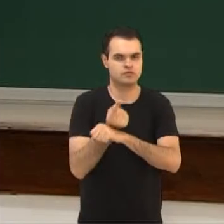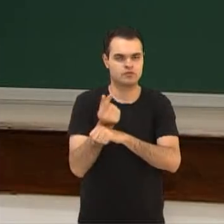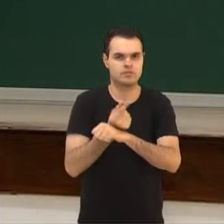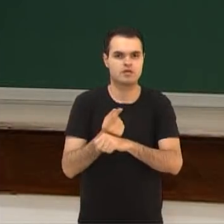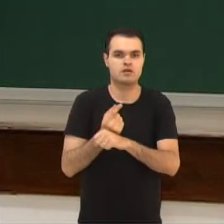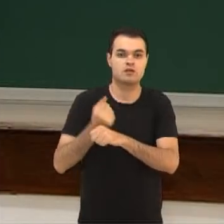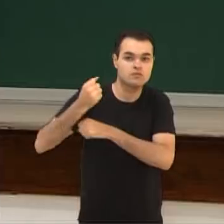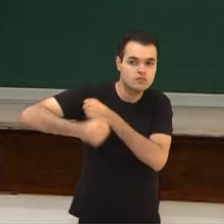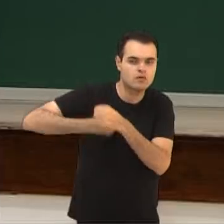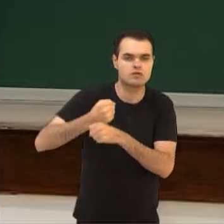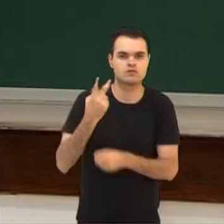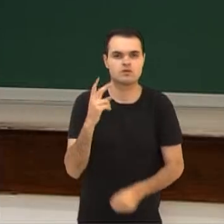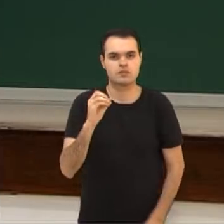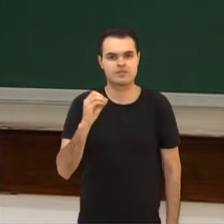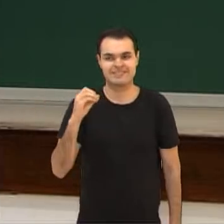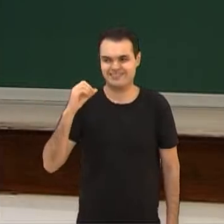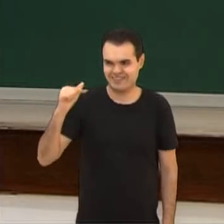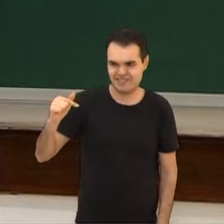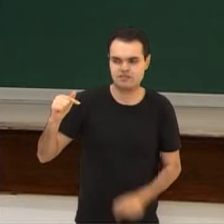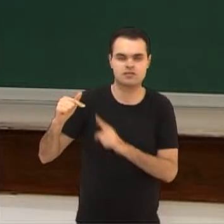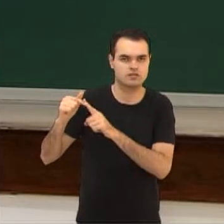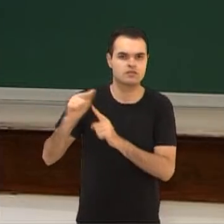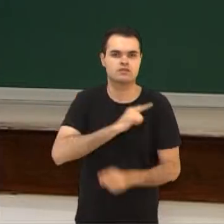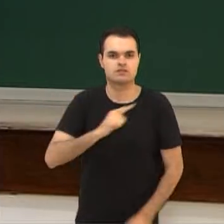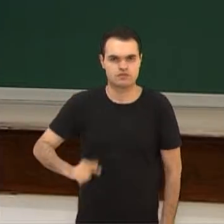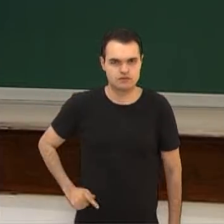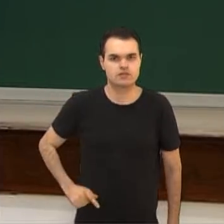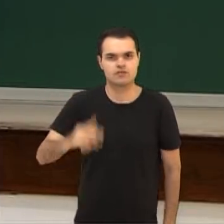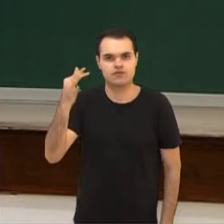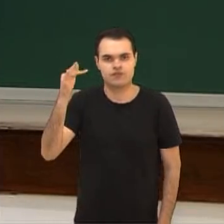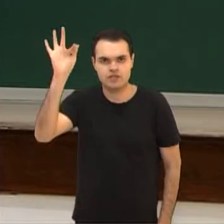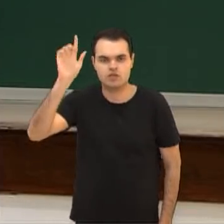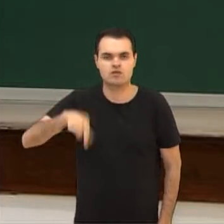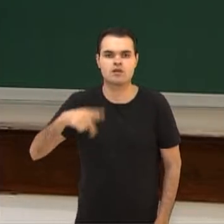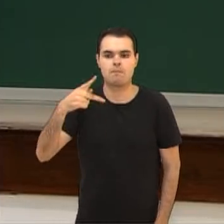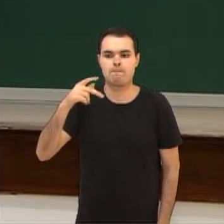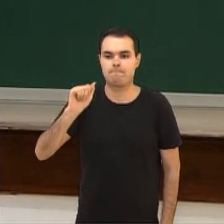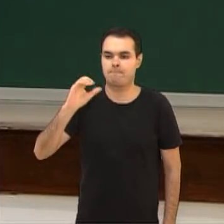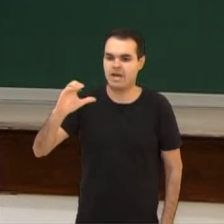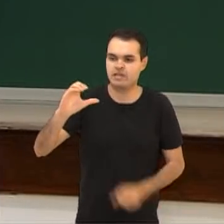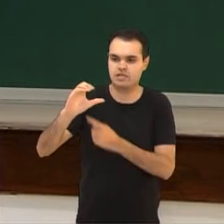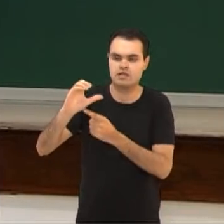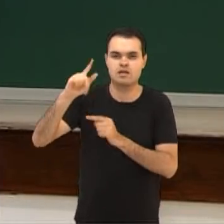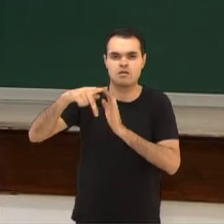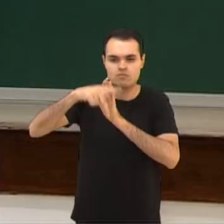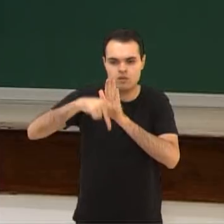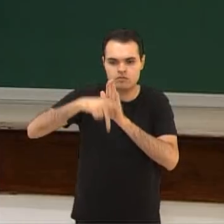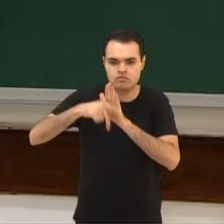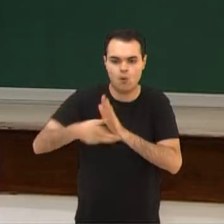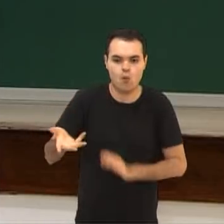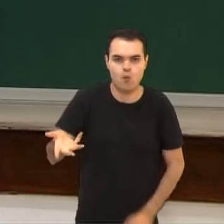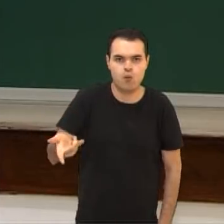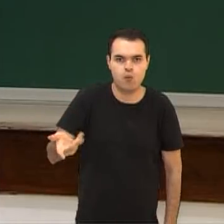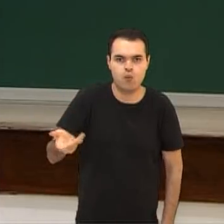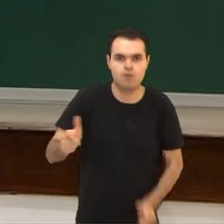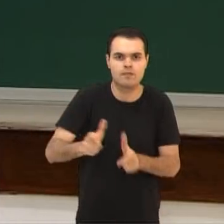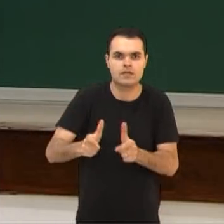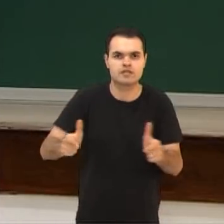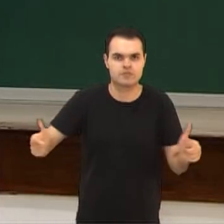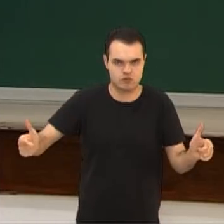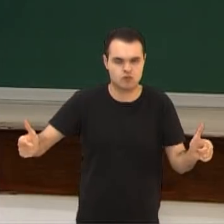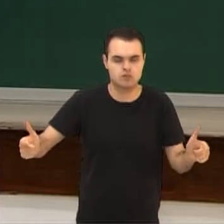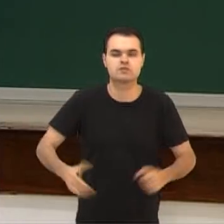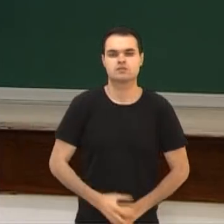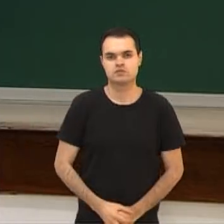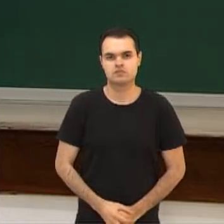em 2007, o governo federal lançou o PAC, Programa de Aceleração do Crescimento.